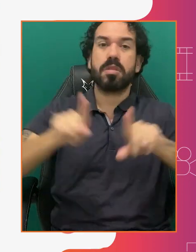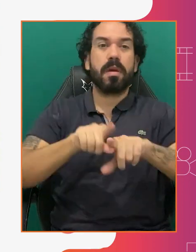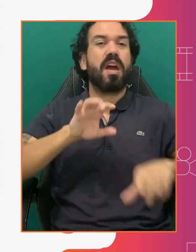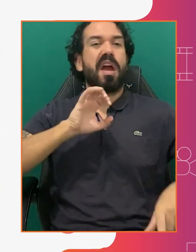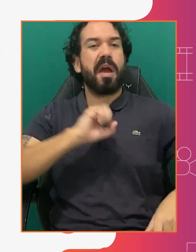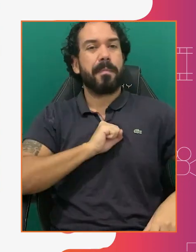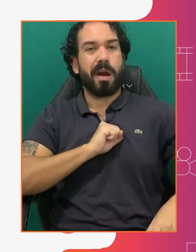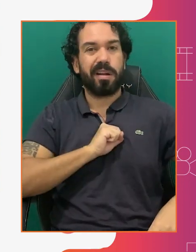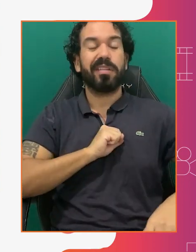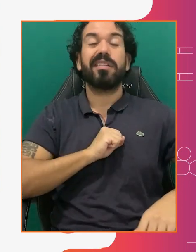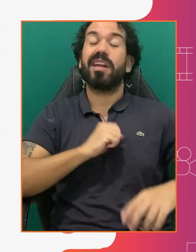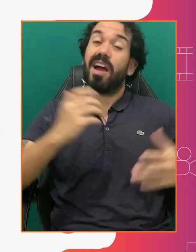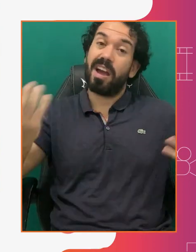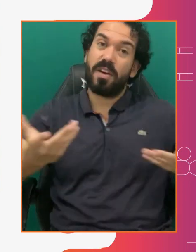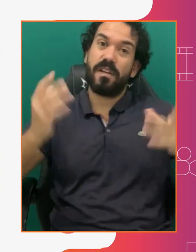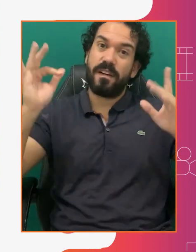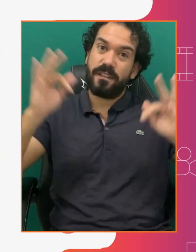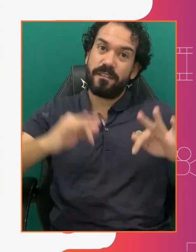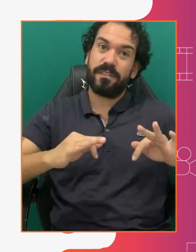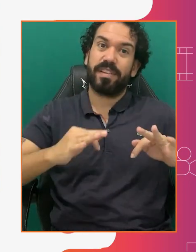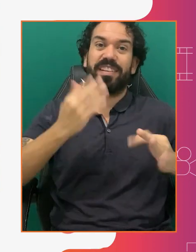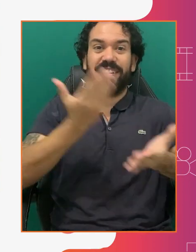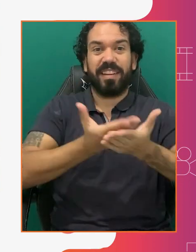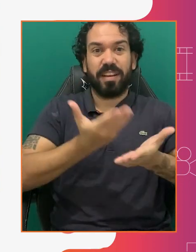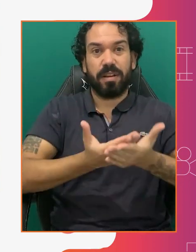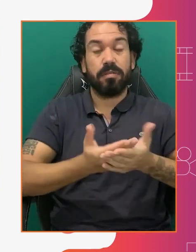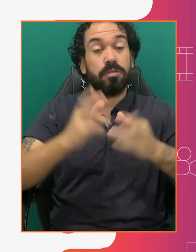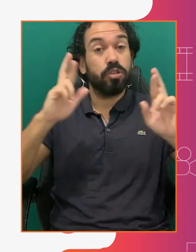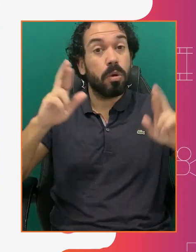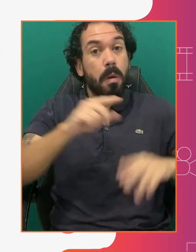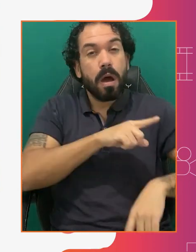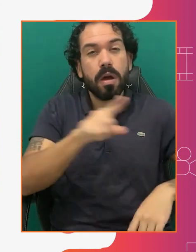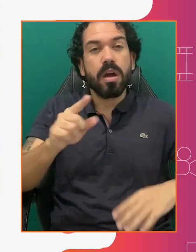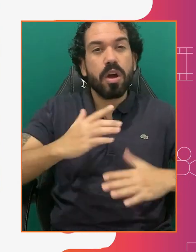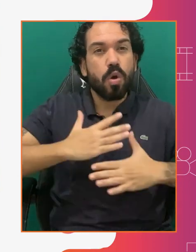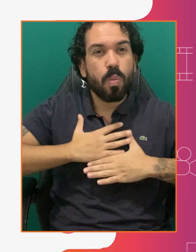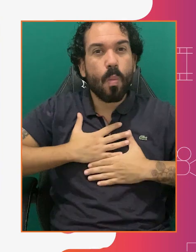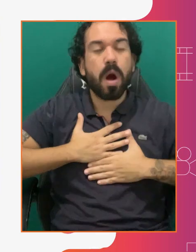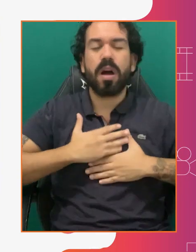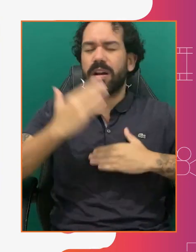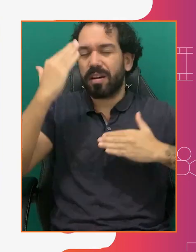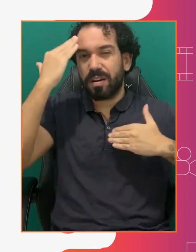amado. E com isso, eu chego ao final de mais uma unidade. Espero que tenham